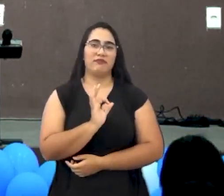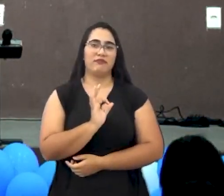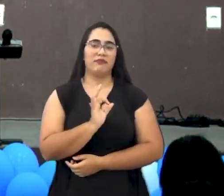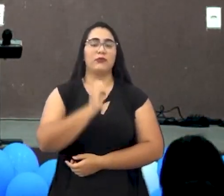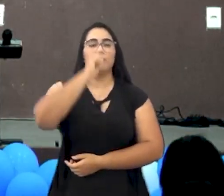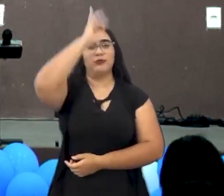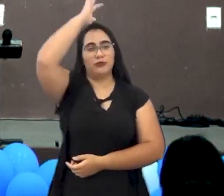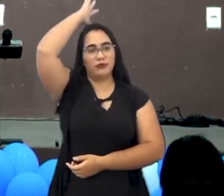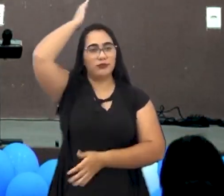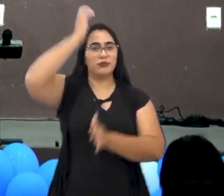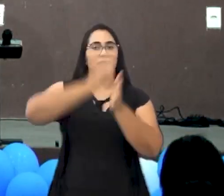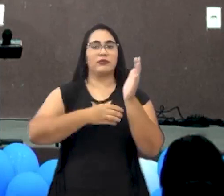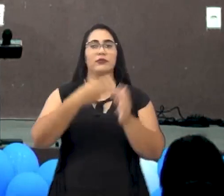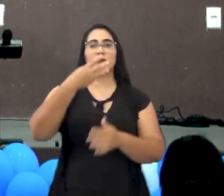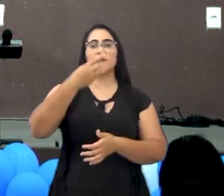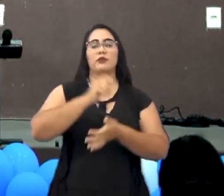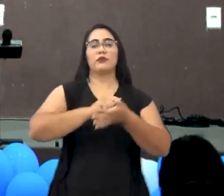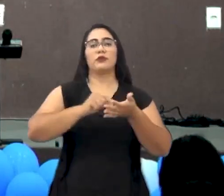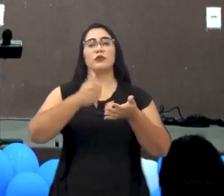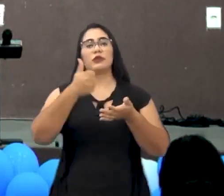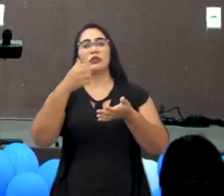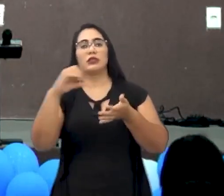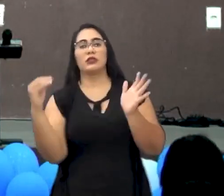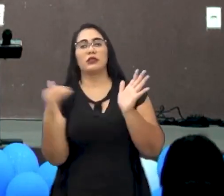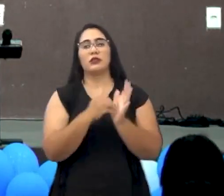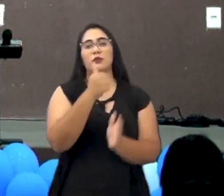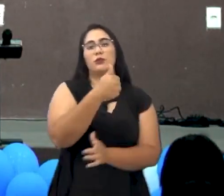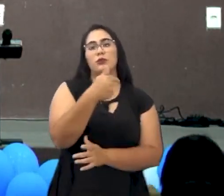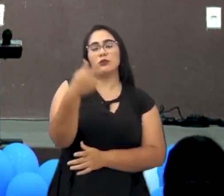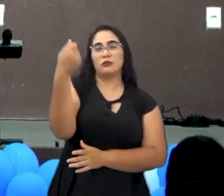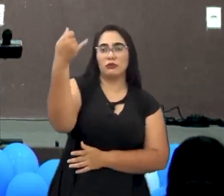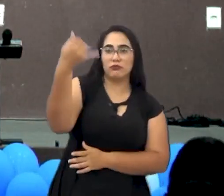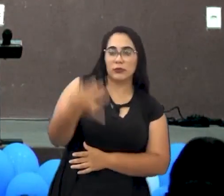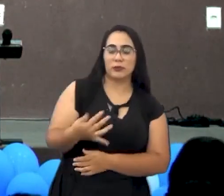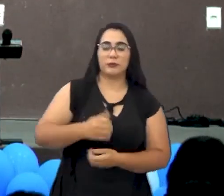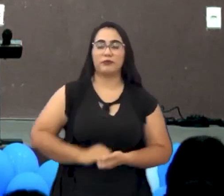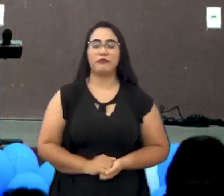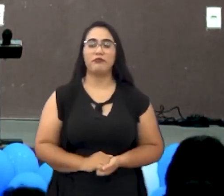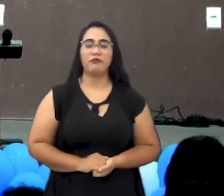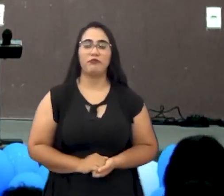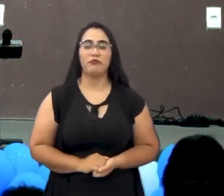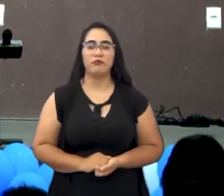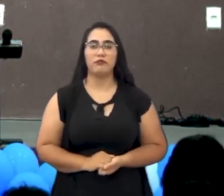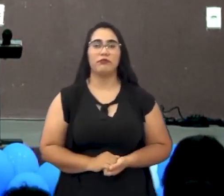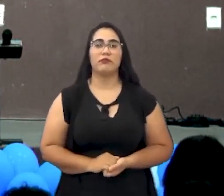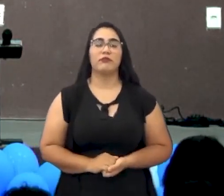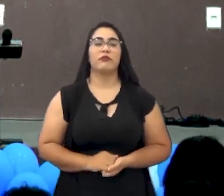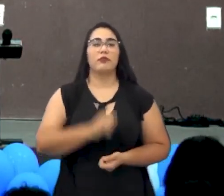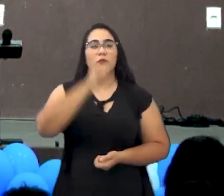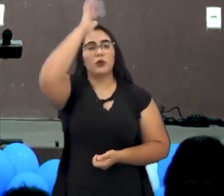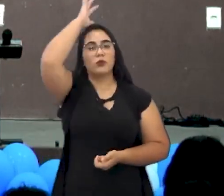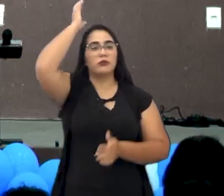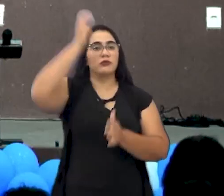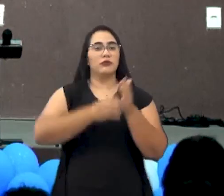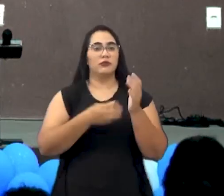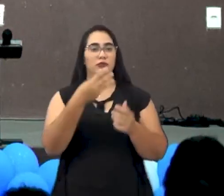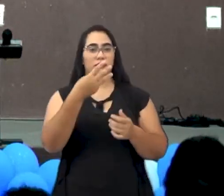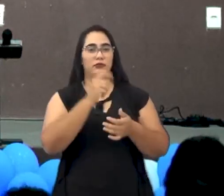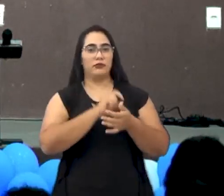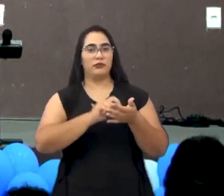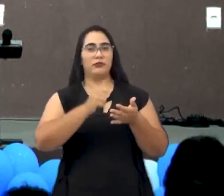Romanos capítulo 3, verso 10 a verso 12, diz assim, Romanos 3, 10 a 12 diz